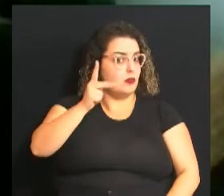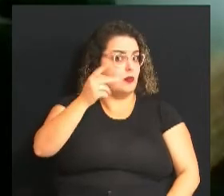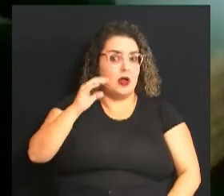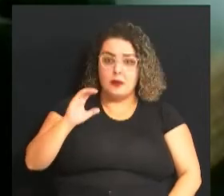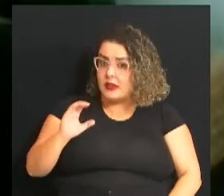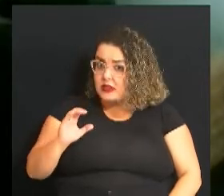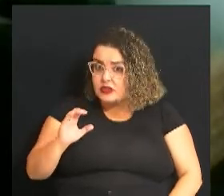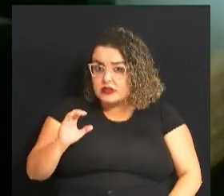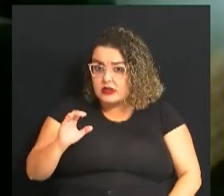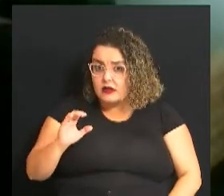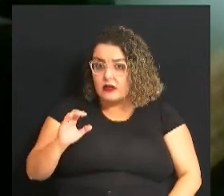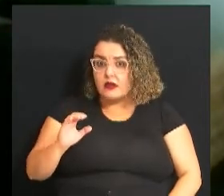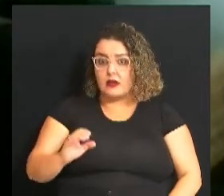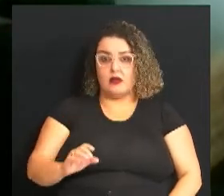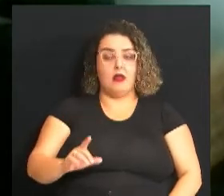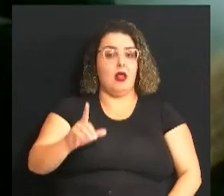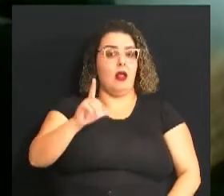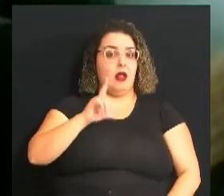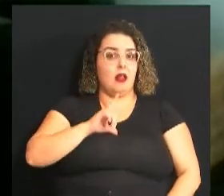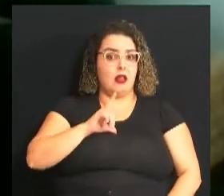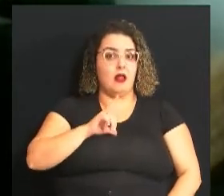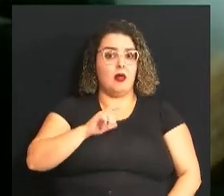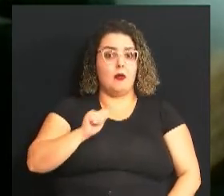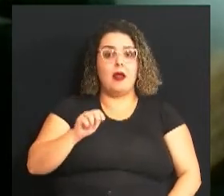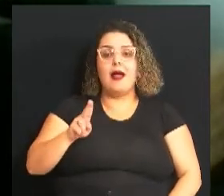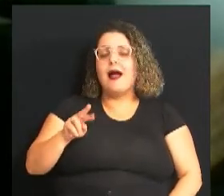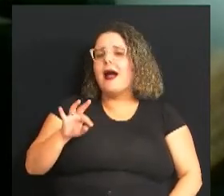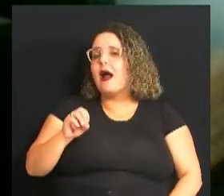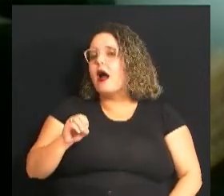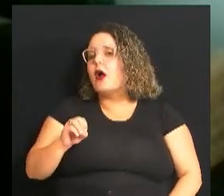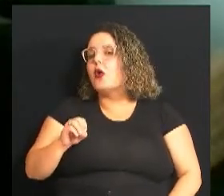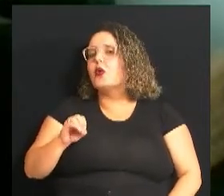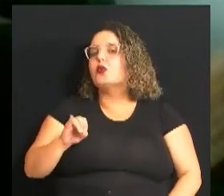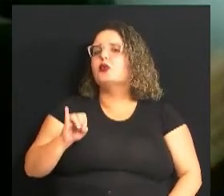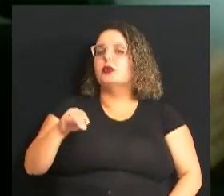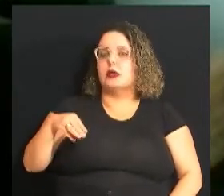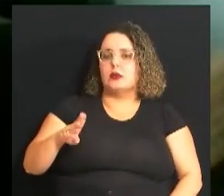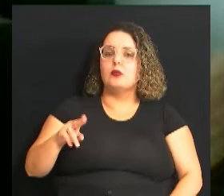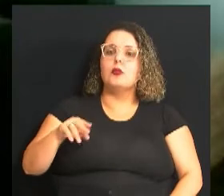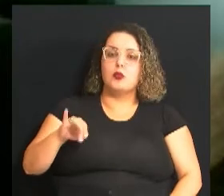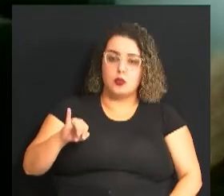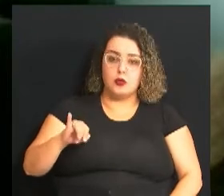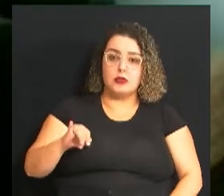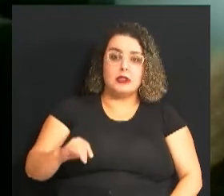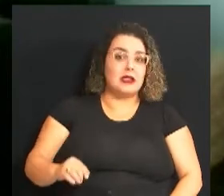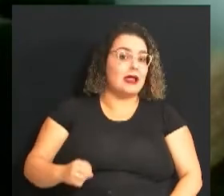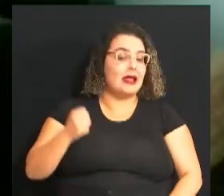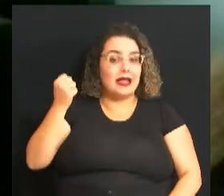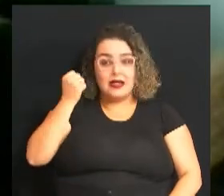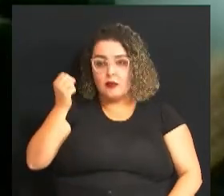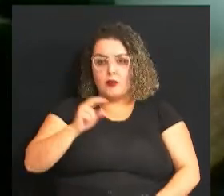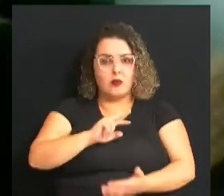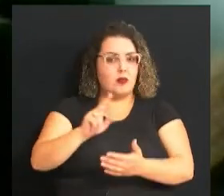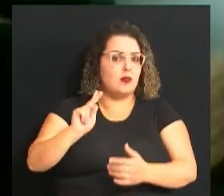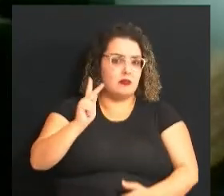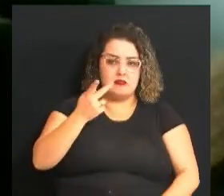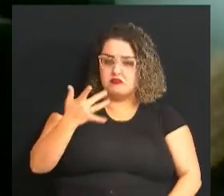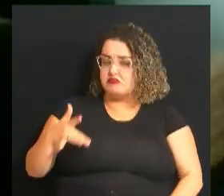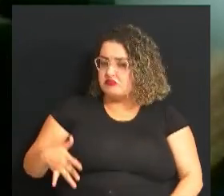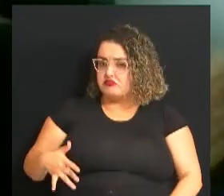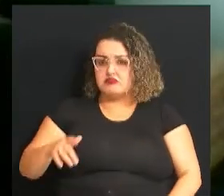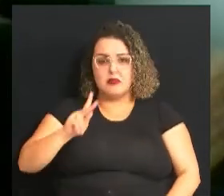Você pode ter uma hepatite autoimune, que também é muito grave, por conta de diversas hepatites, como, por exemplo, hepatite